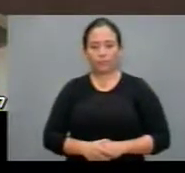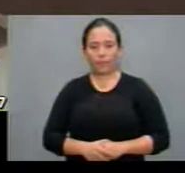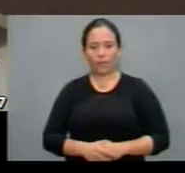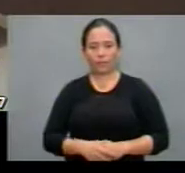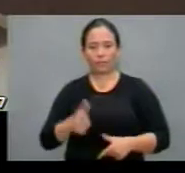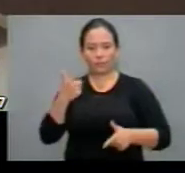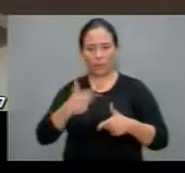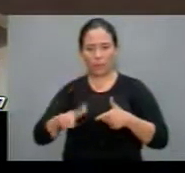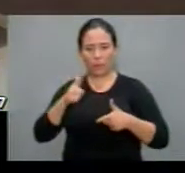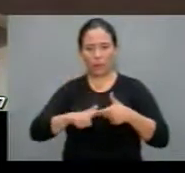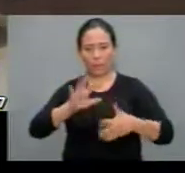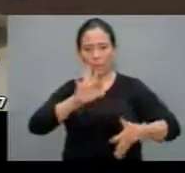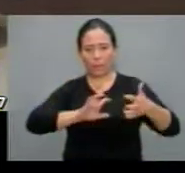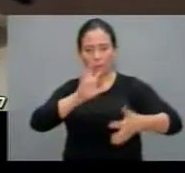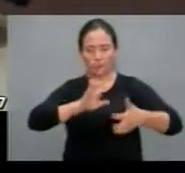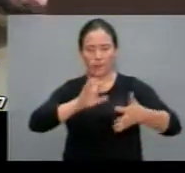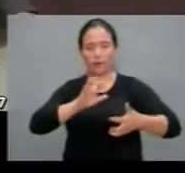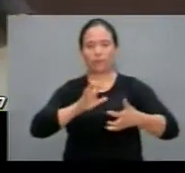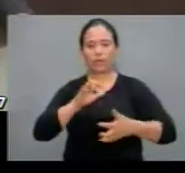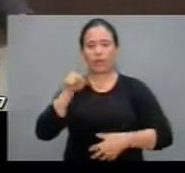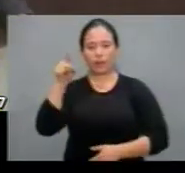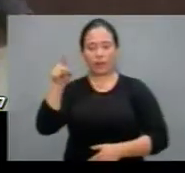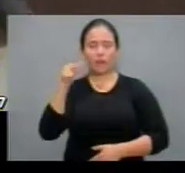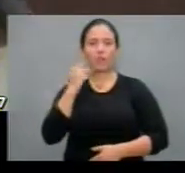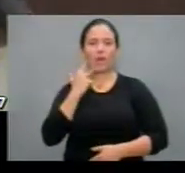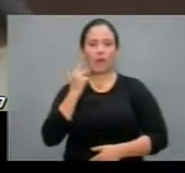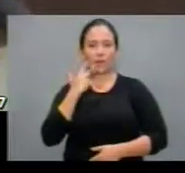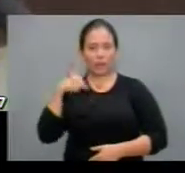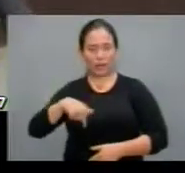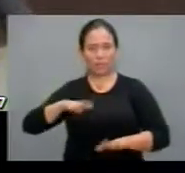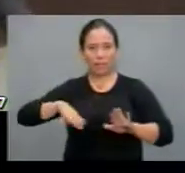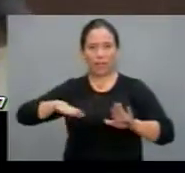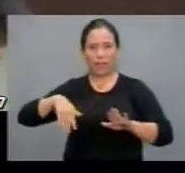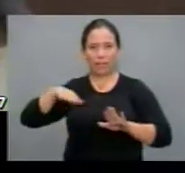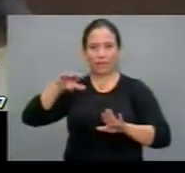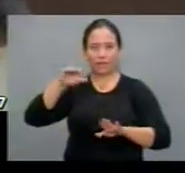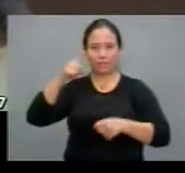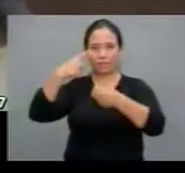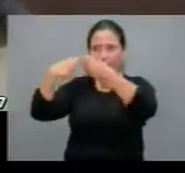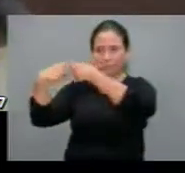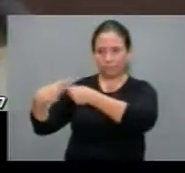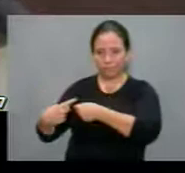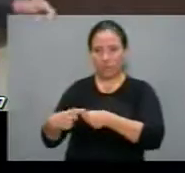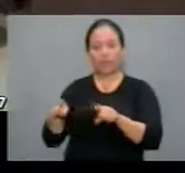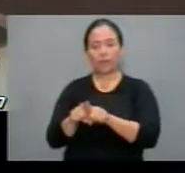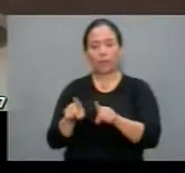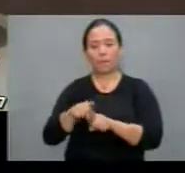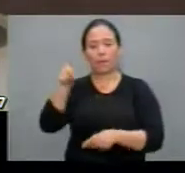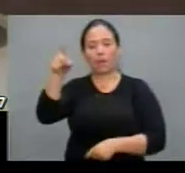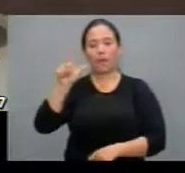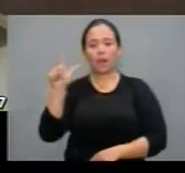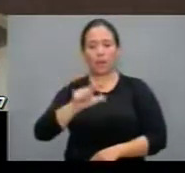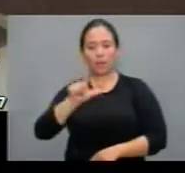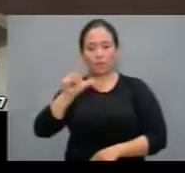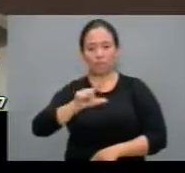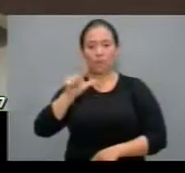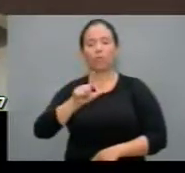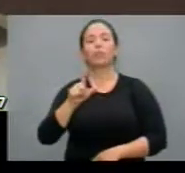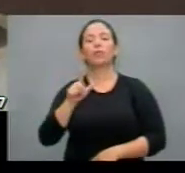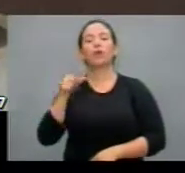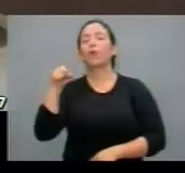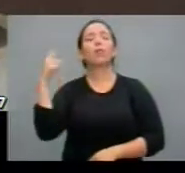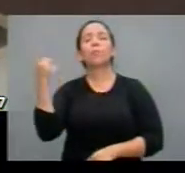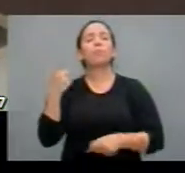conflitos que estão acontecendo agora, na zona costeira cearense, com os indígenas, e lá no Limoeiro do Norte, eles